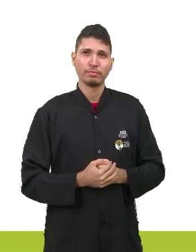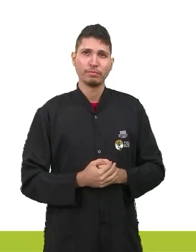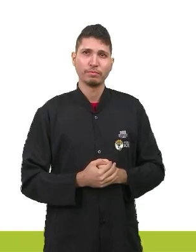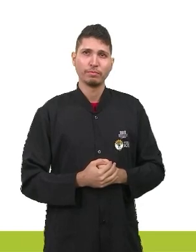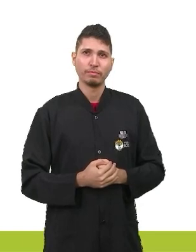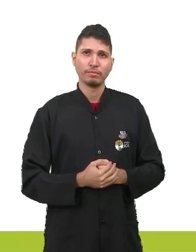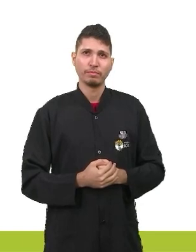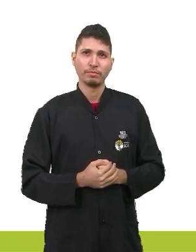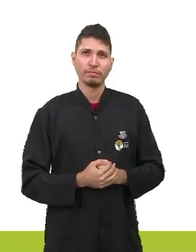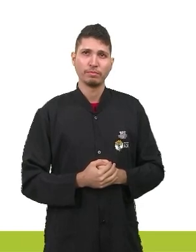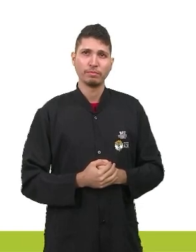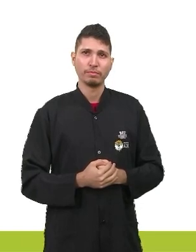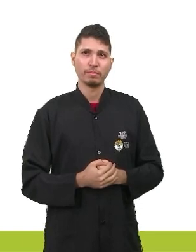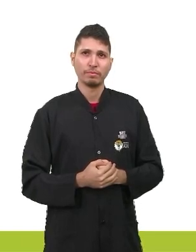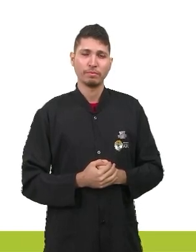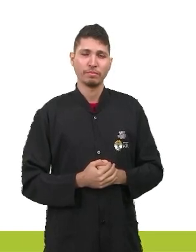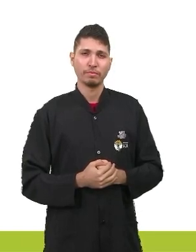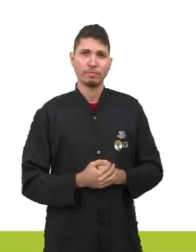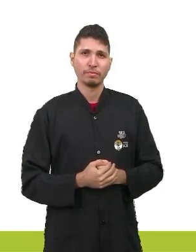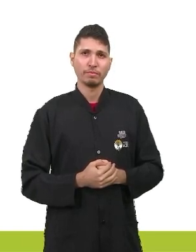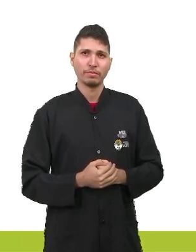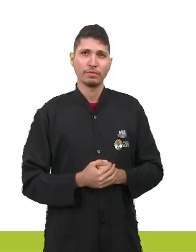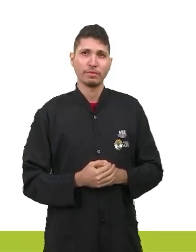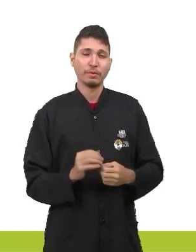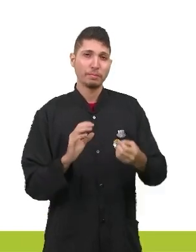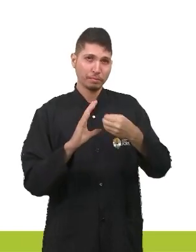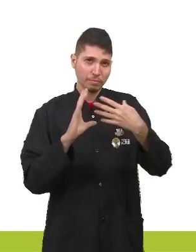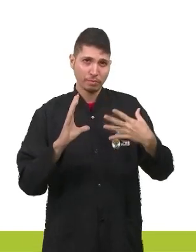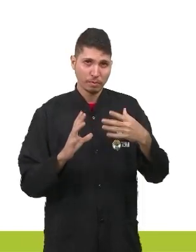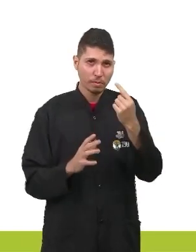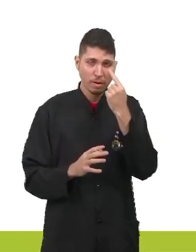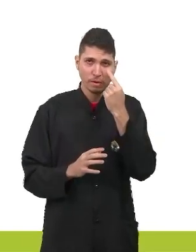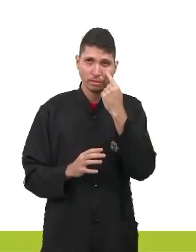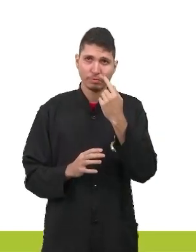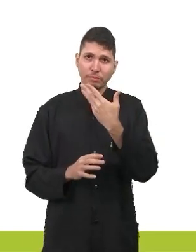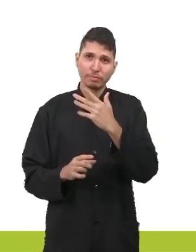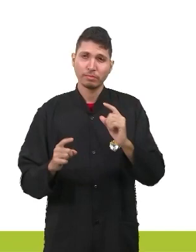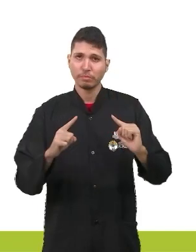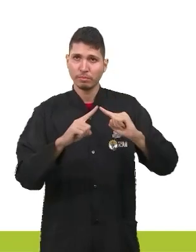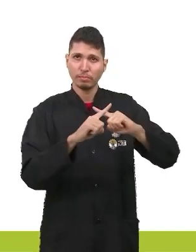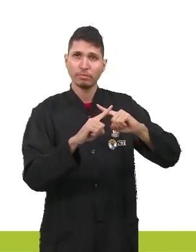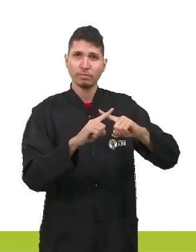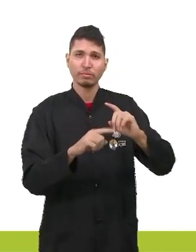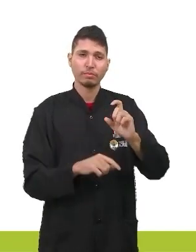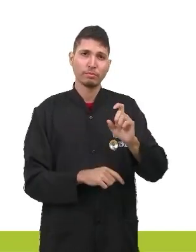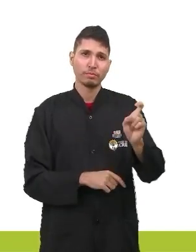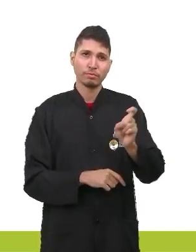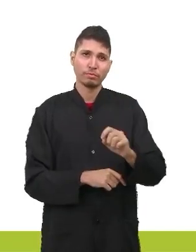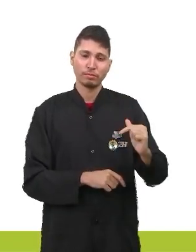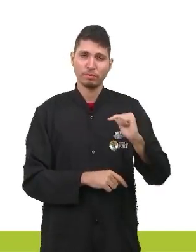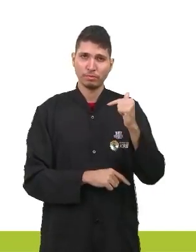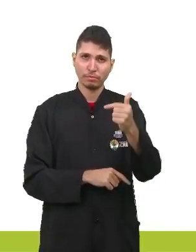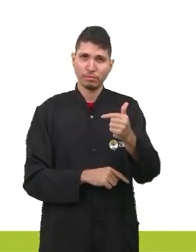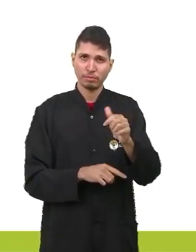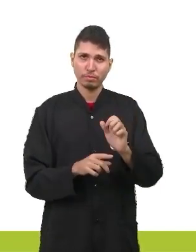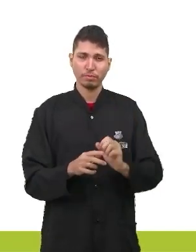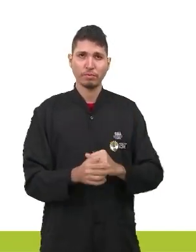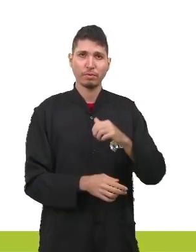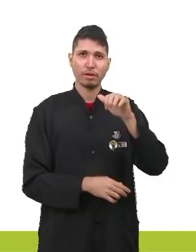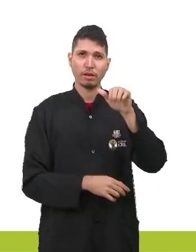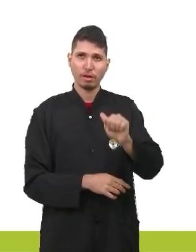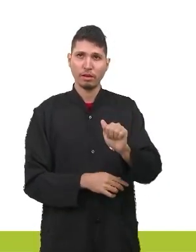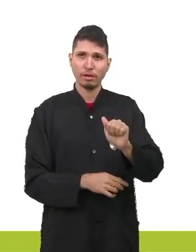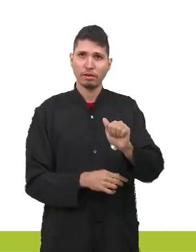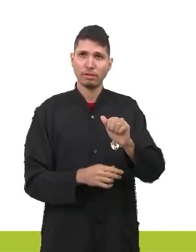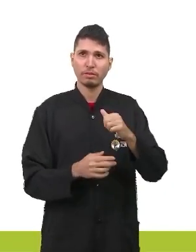questões, mas não muda absolutamente nada. O valor que multiplica x ao quadrado vai ser o valor de A, menos